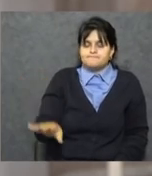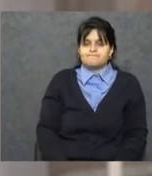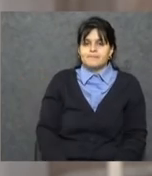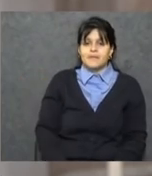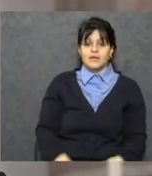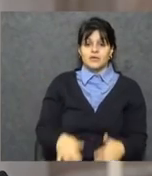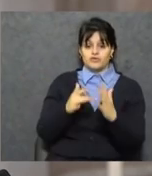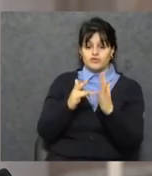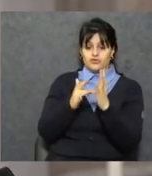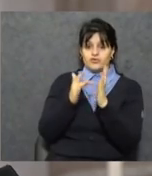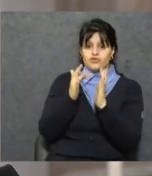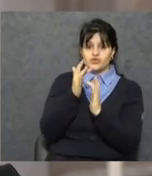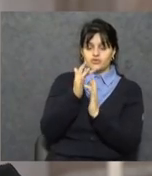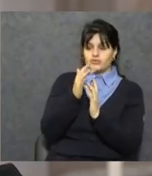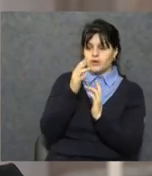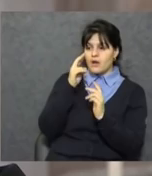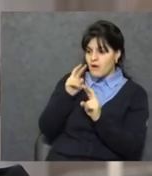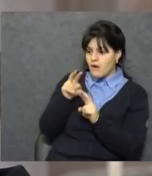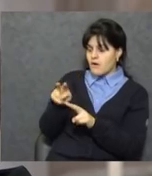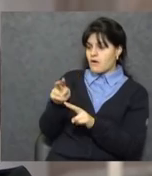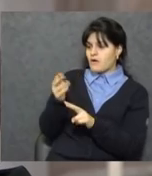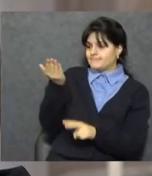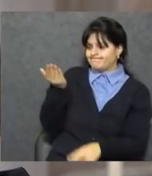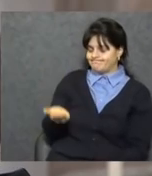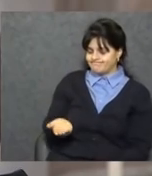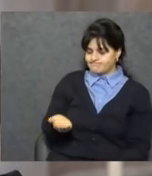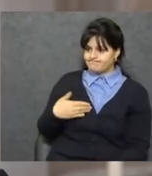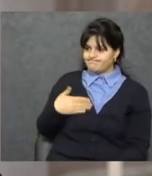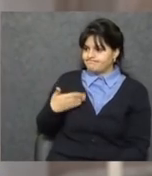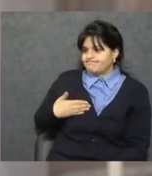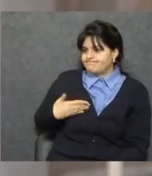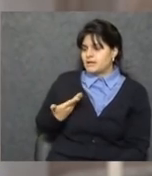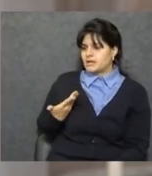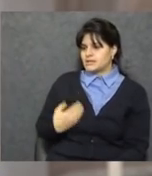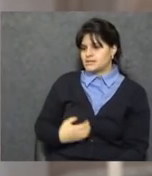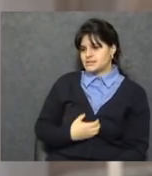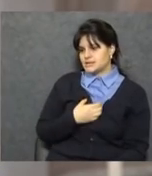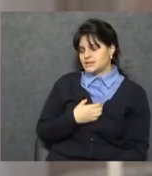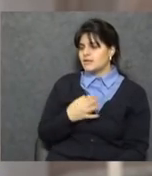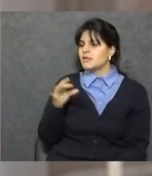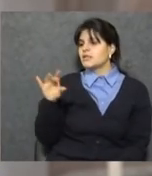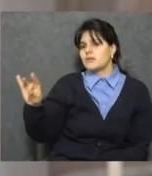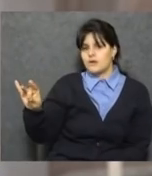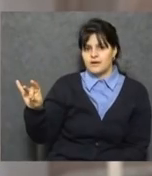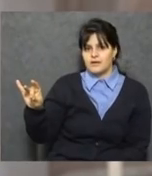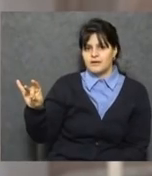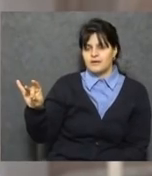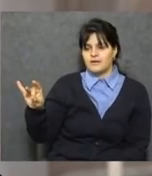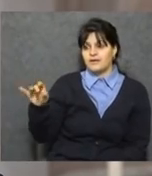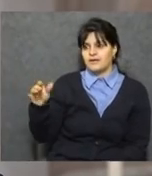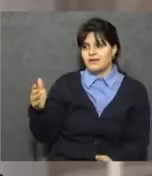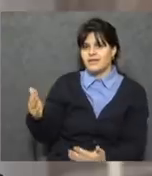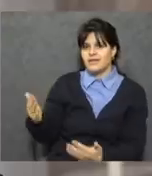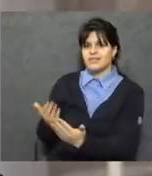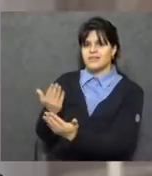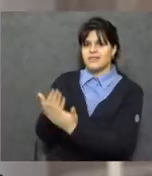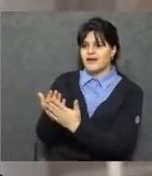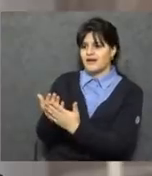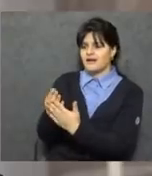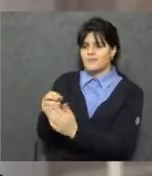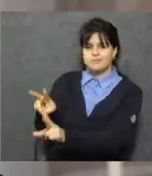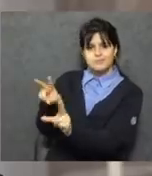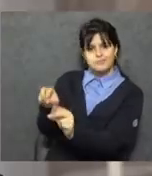Jesus olha o compadecido, diz o Evangelho, e toca-o, curando-o.